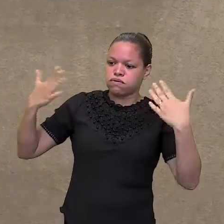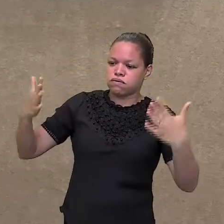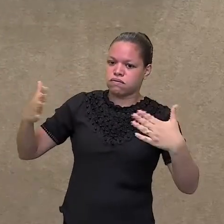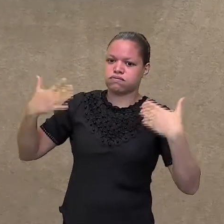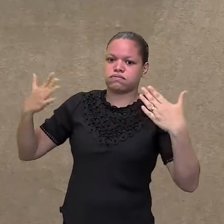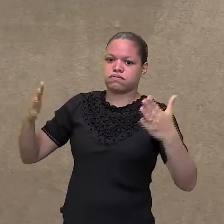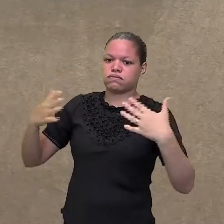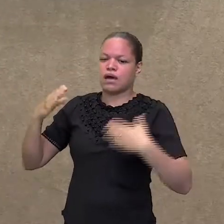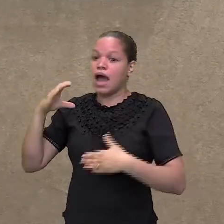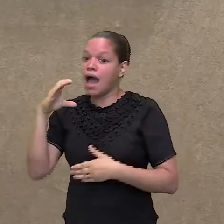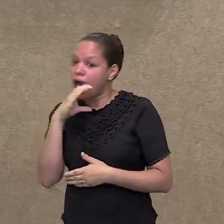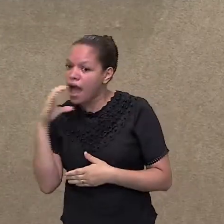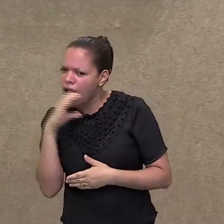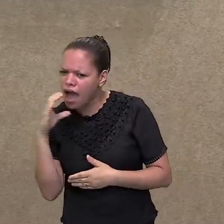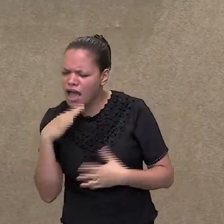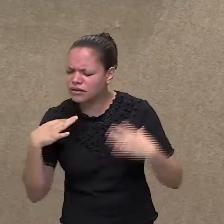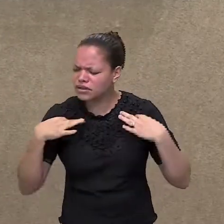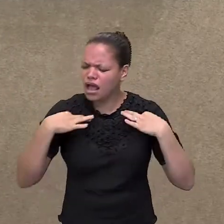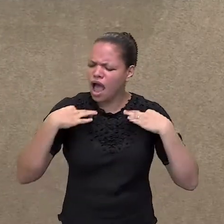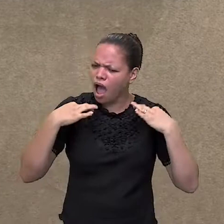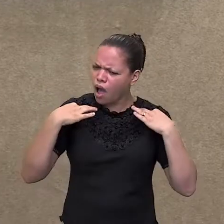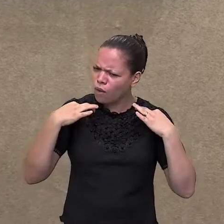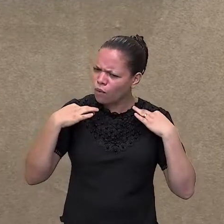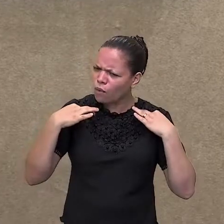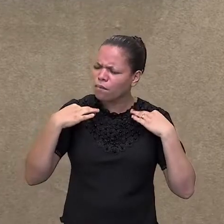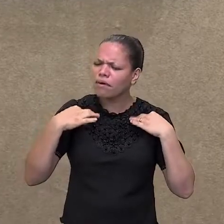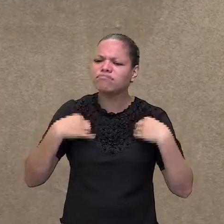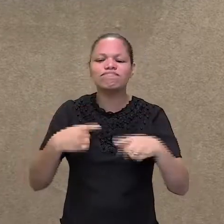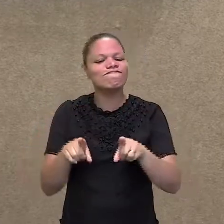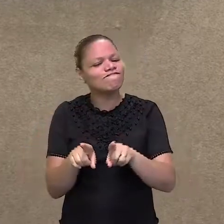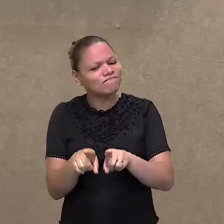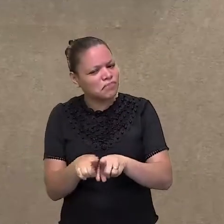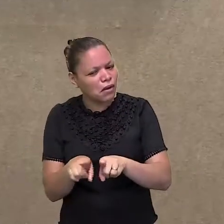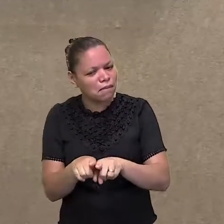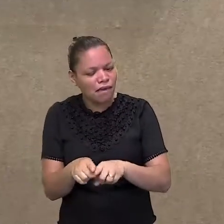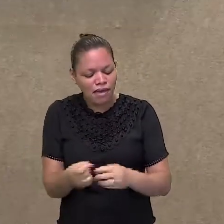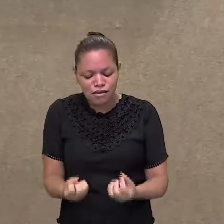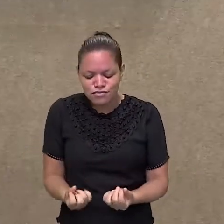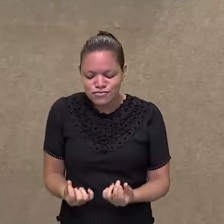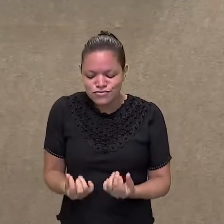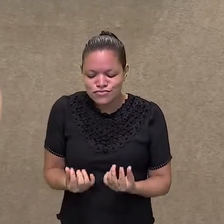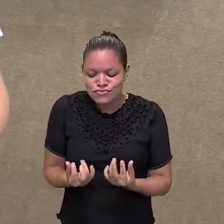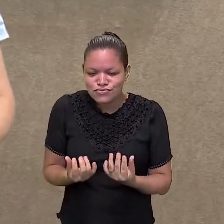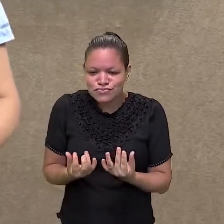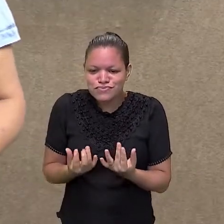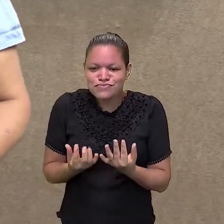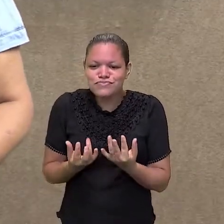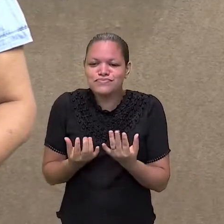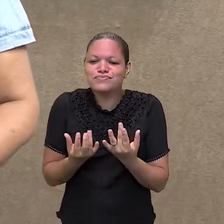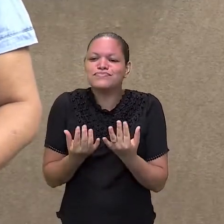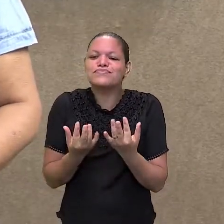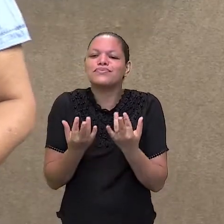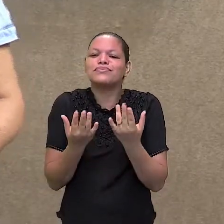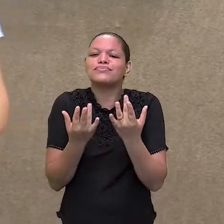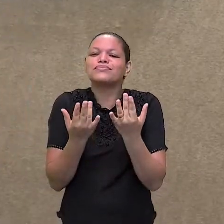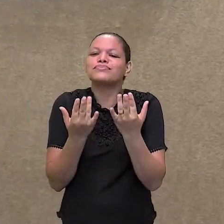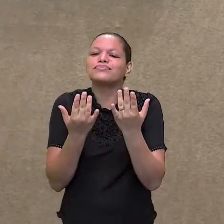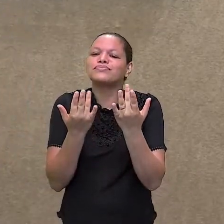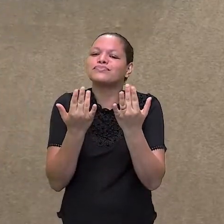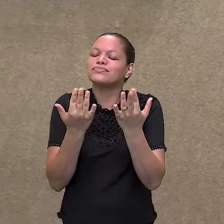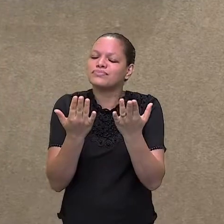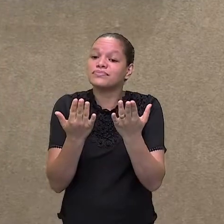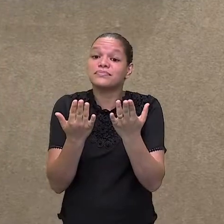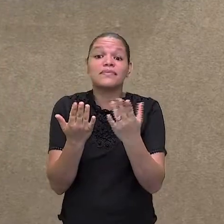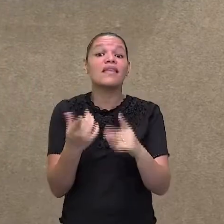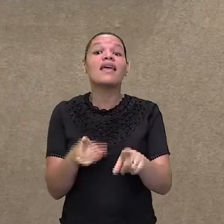secar, precisa de sair o vapor. Então, o vapor, aquele que sai da